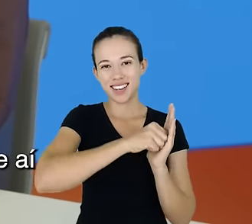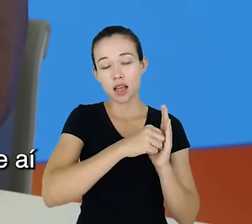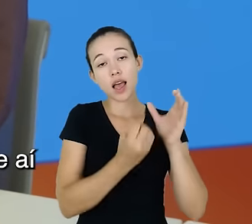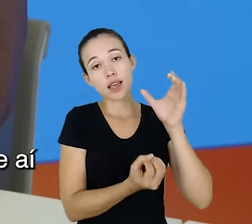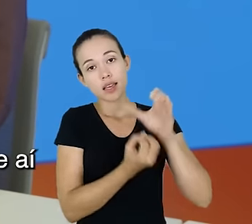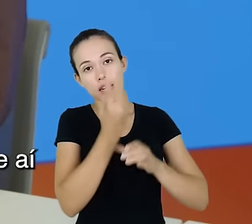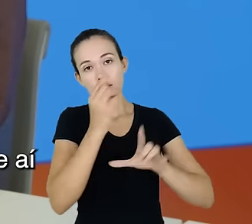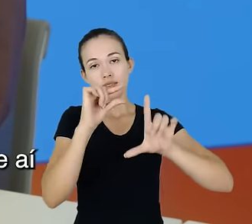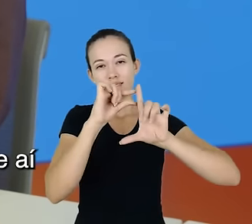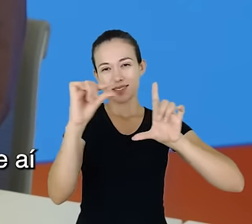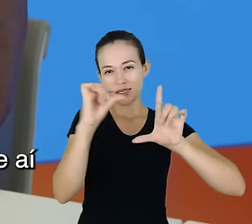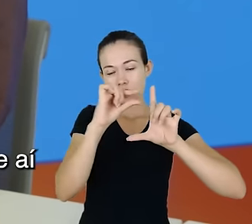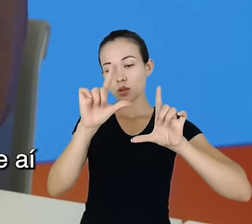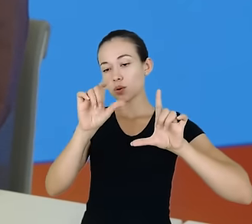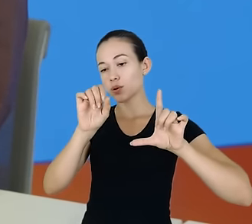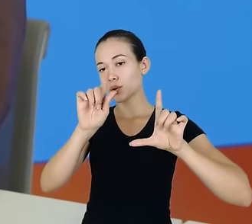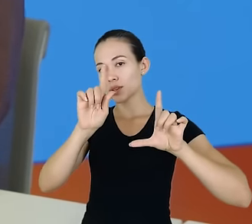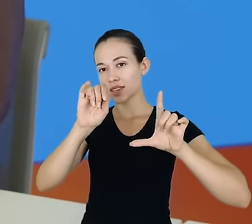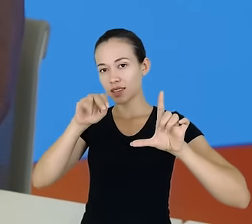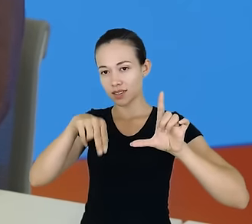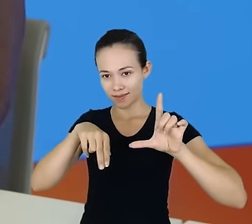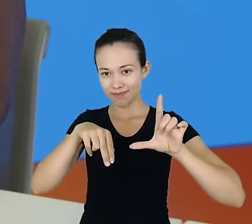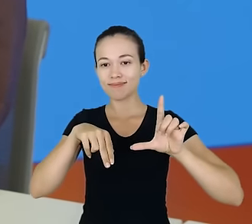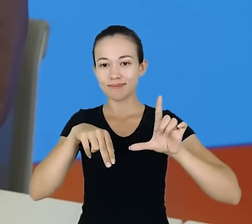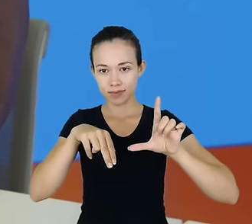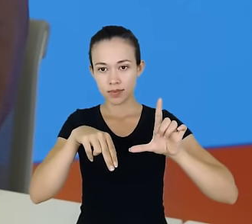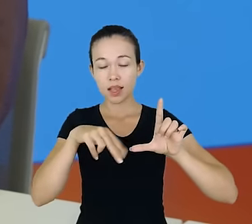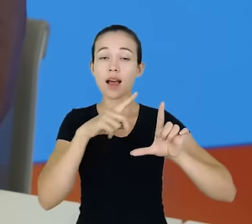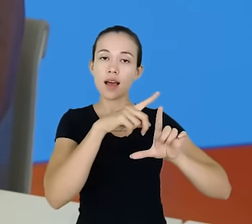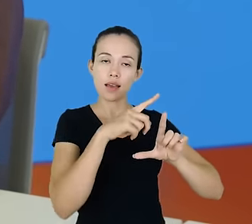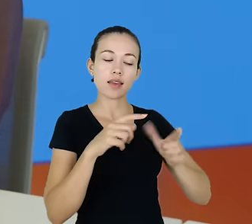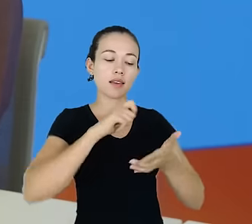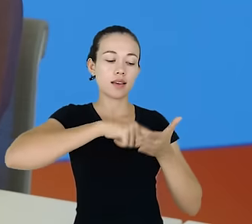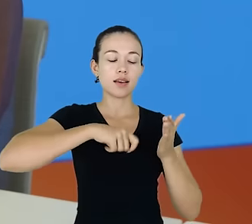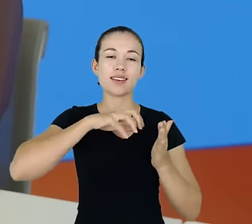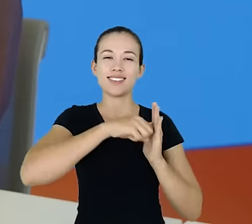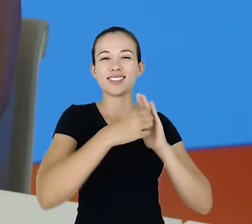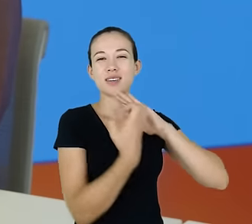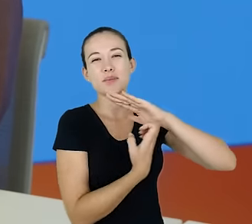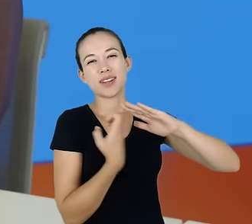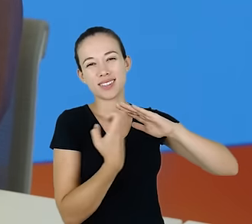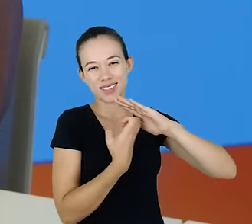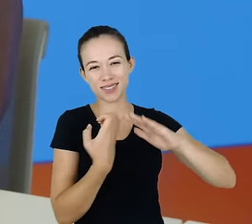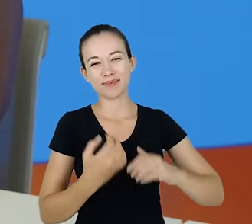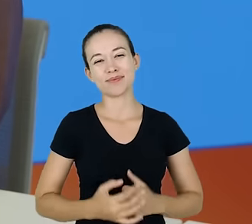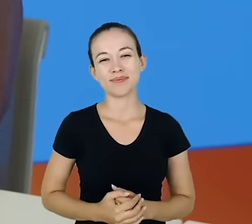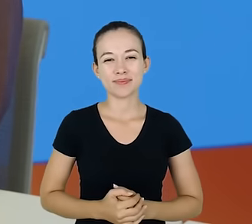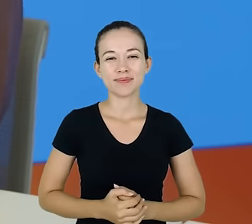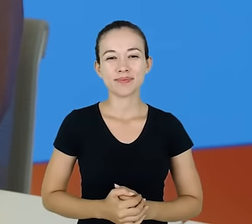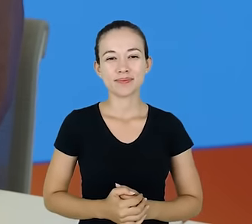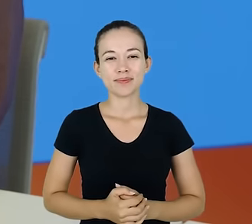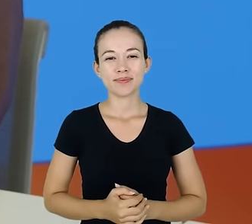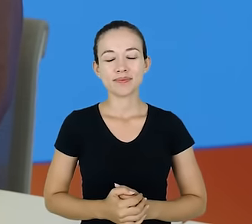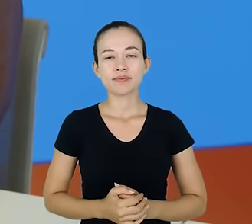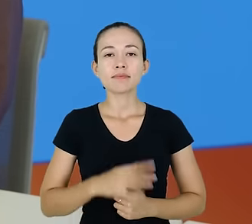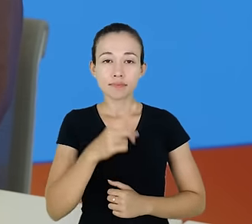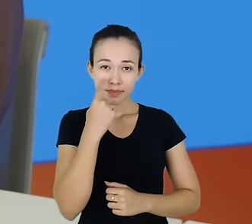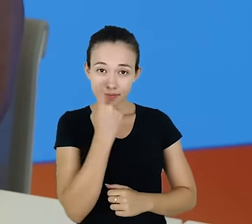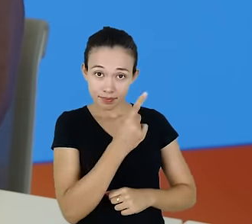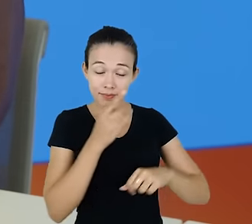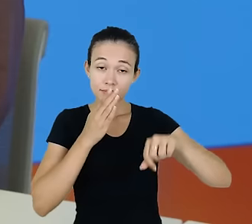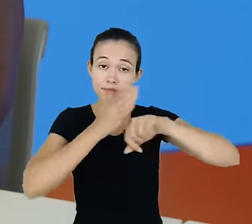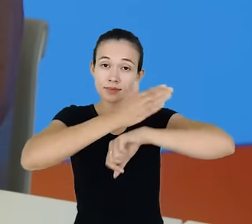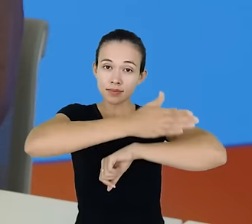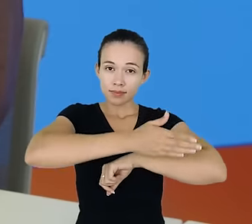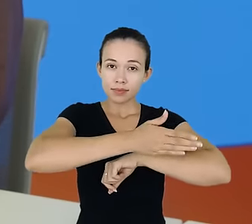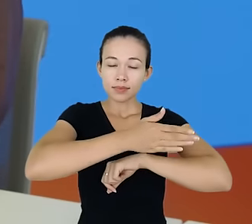eu cadastro a empresa materialzinho a gente fala alguma coisa ali mas acho que é uma coisa assim acessou por aqui